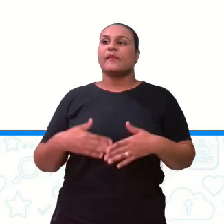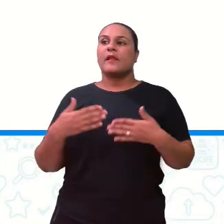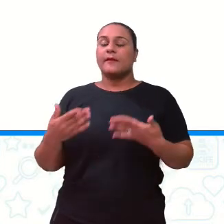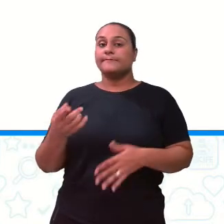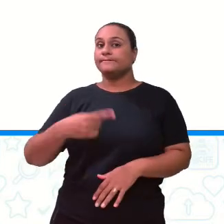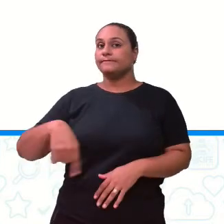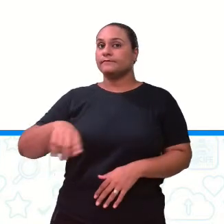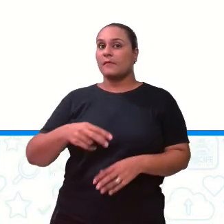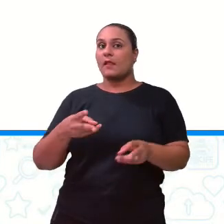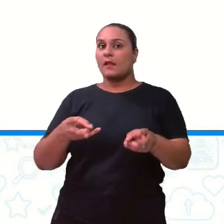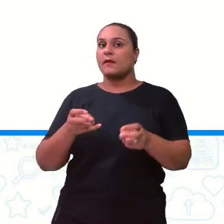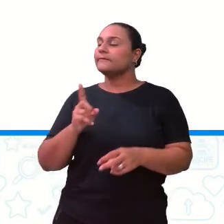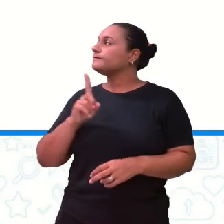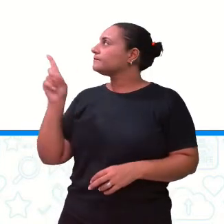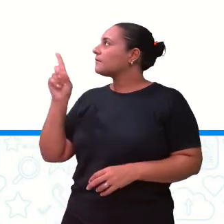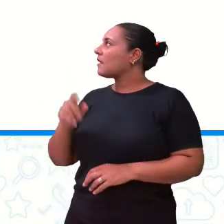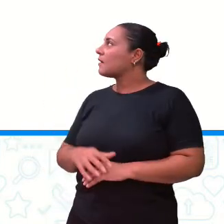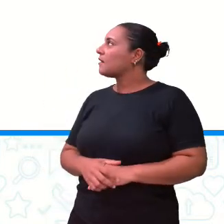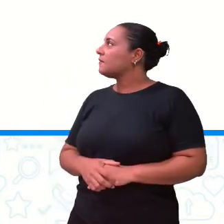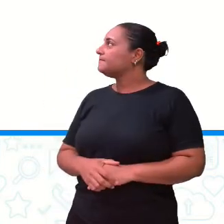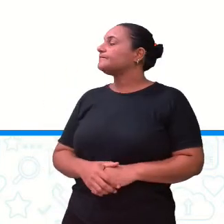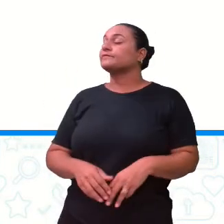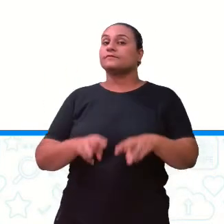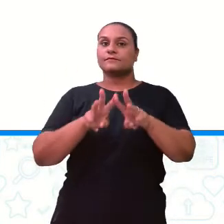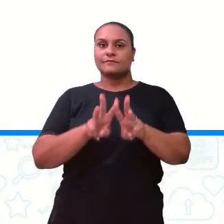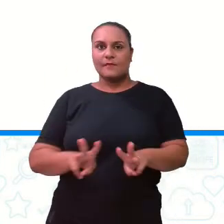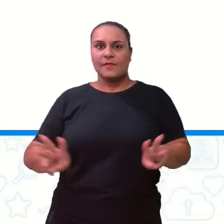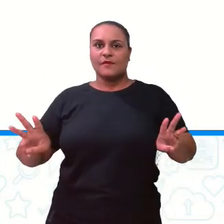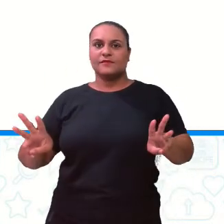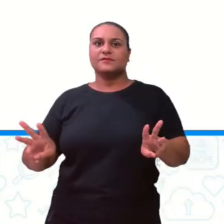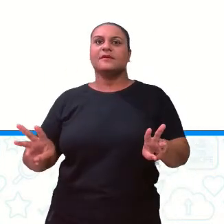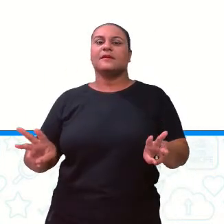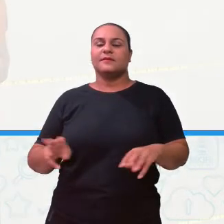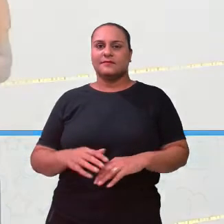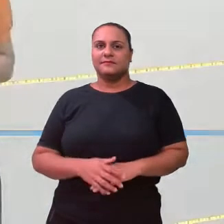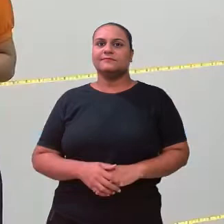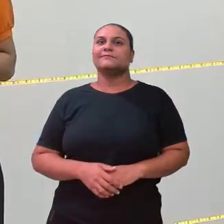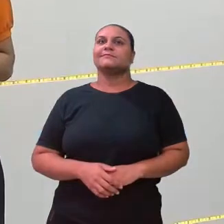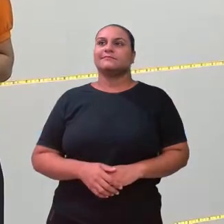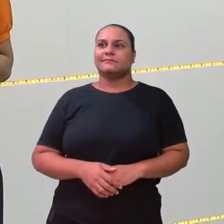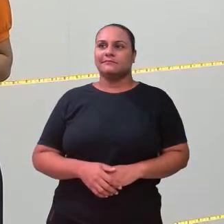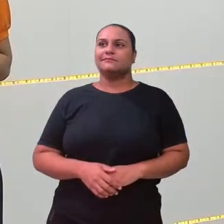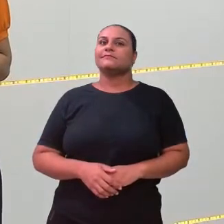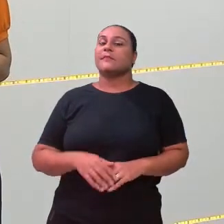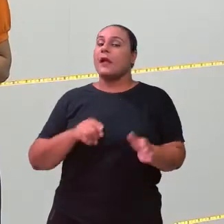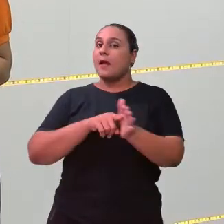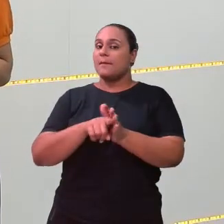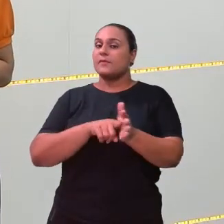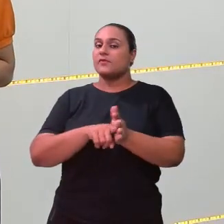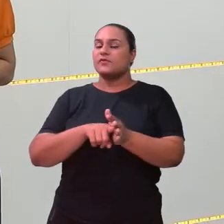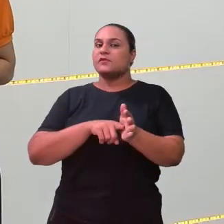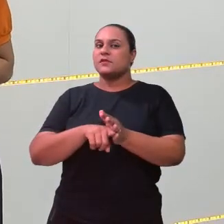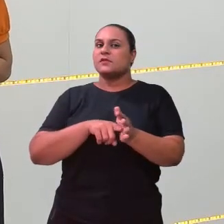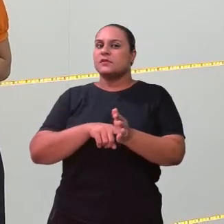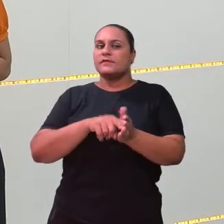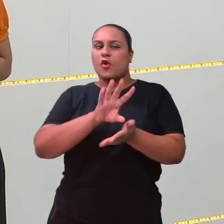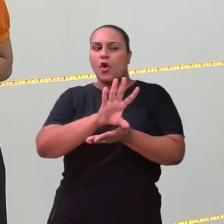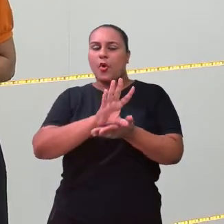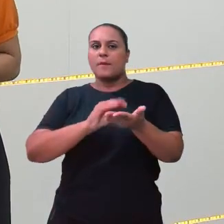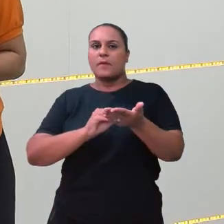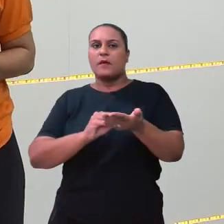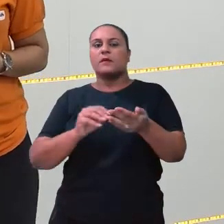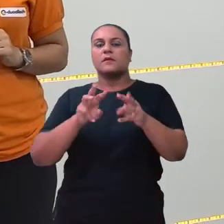vocês podem ver, a fonte está aqui embaixo. Essa matéria aqui, né, essa pesquisa, foi tirada exatamente